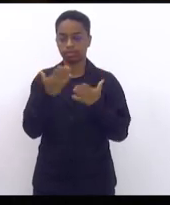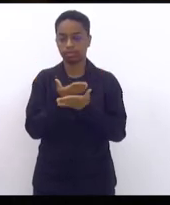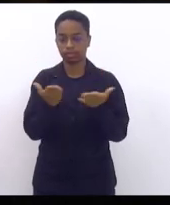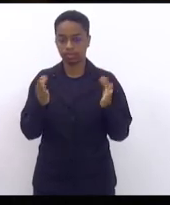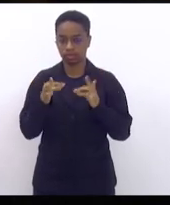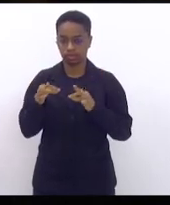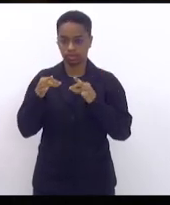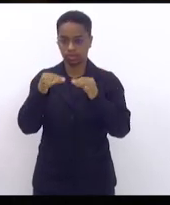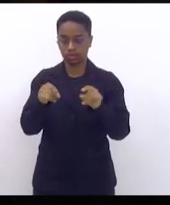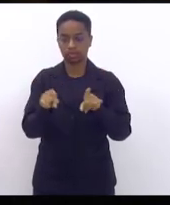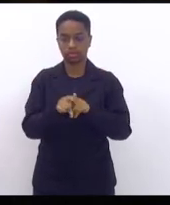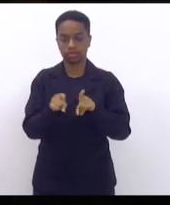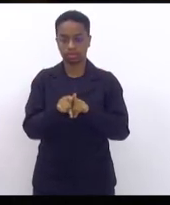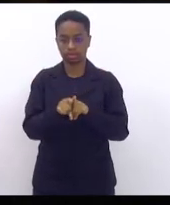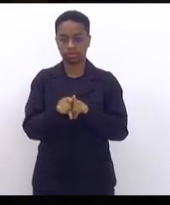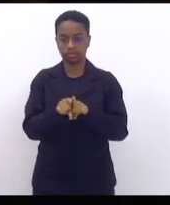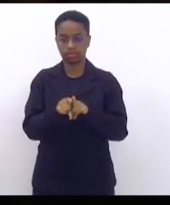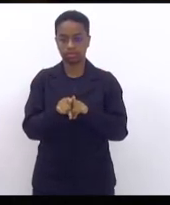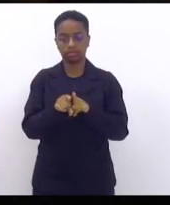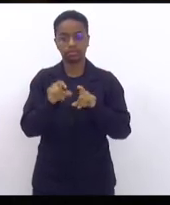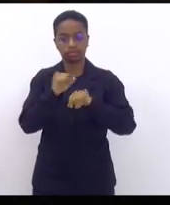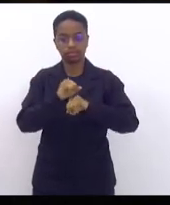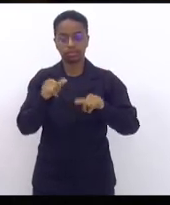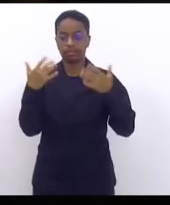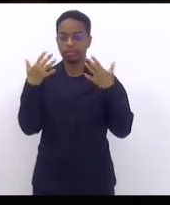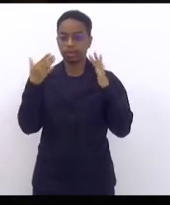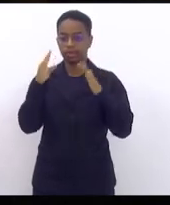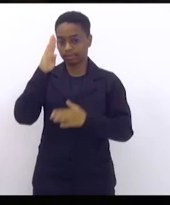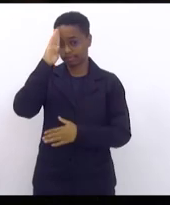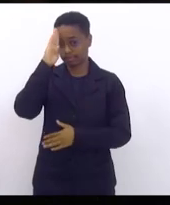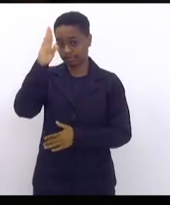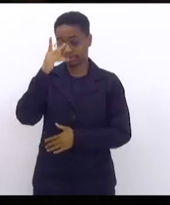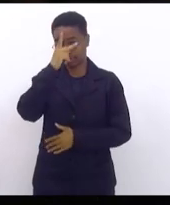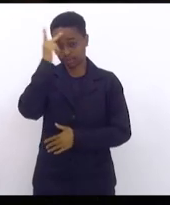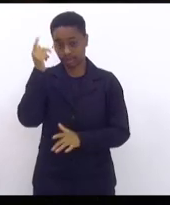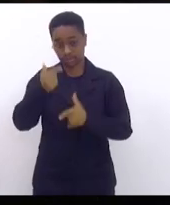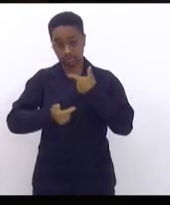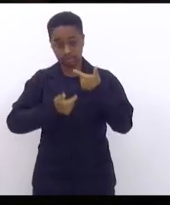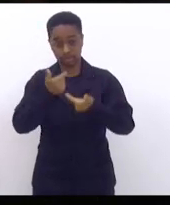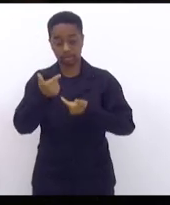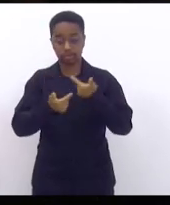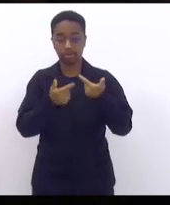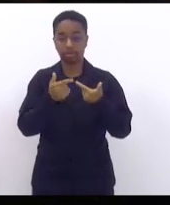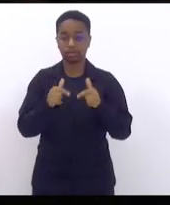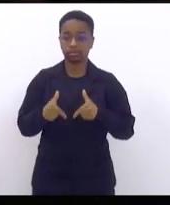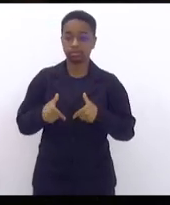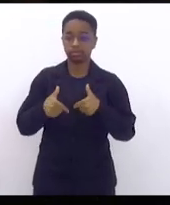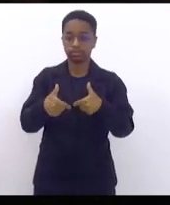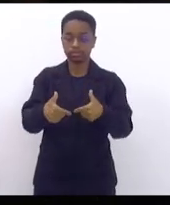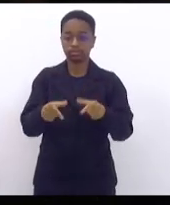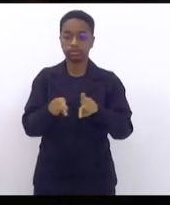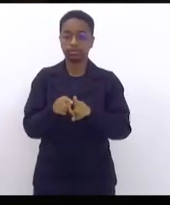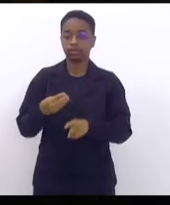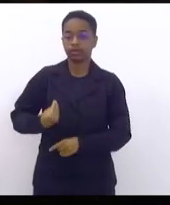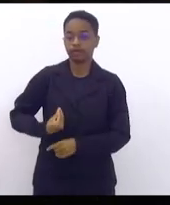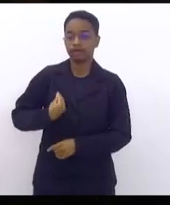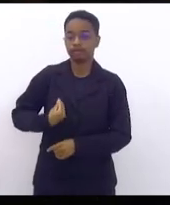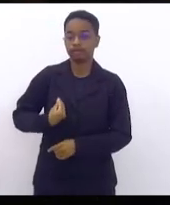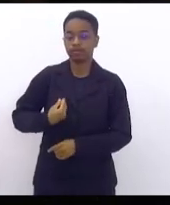todos e deixo aqui o parabéns maior para quem trabalha, opera, que vive